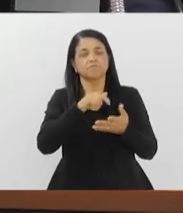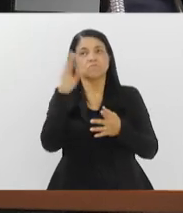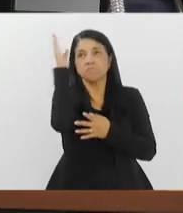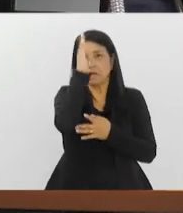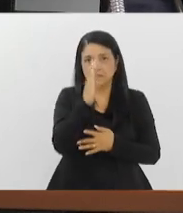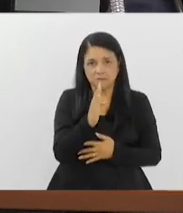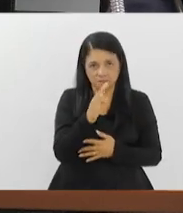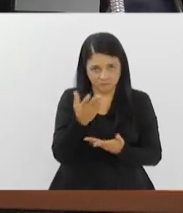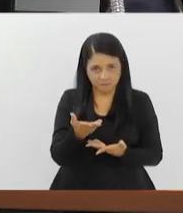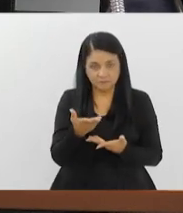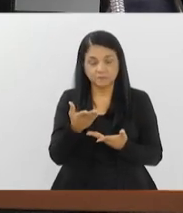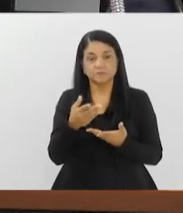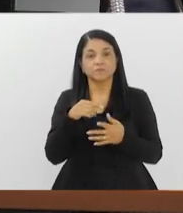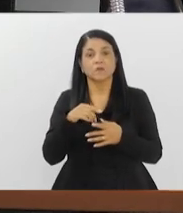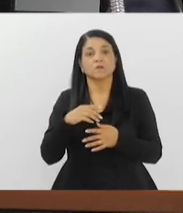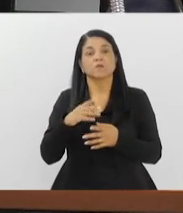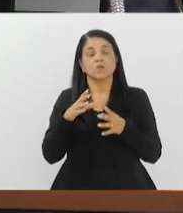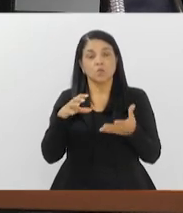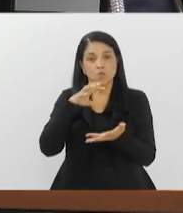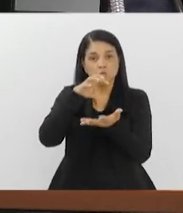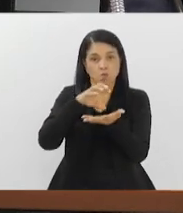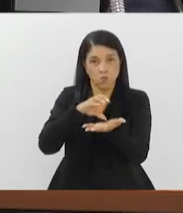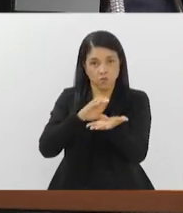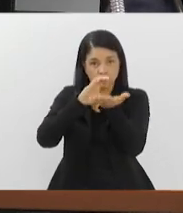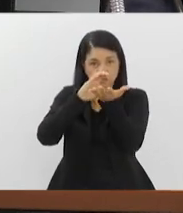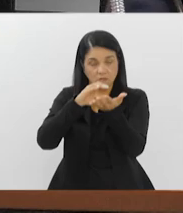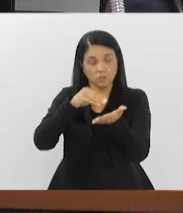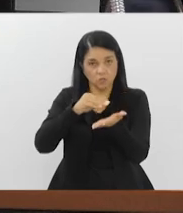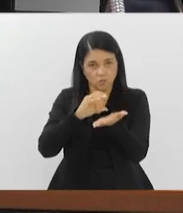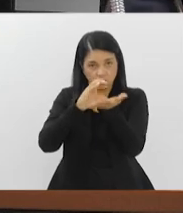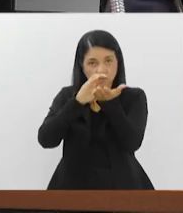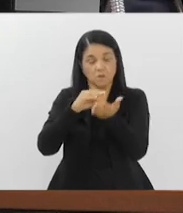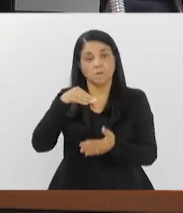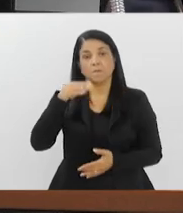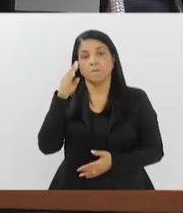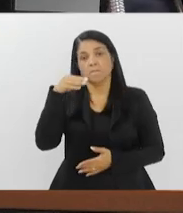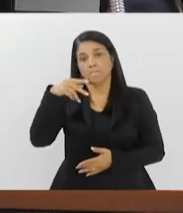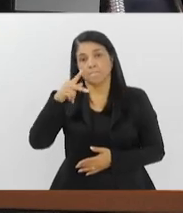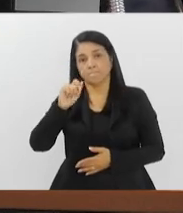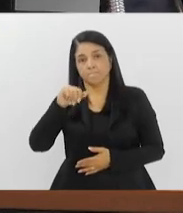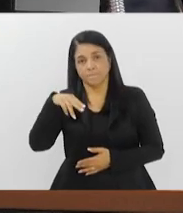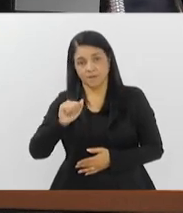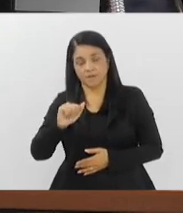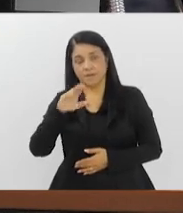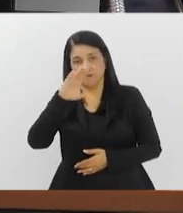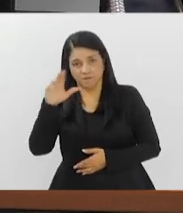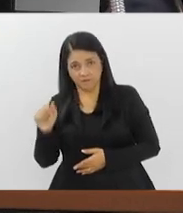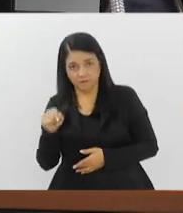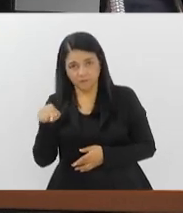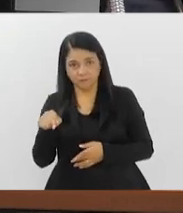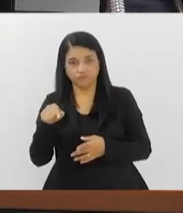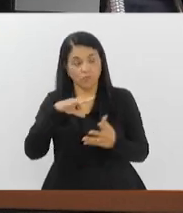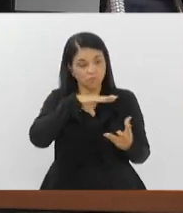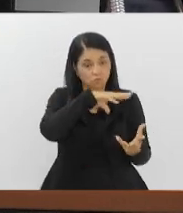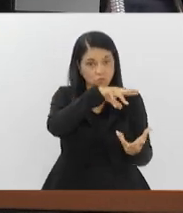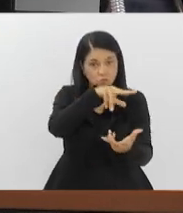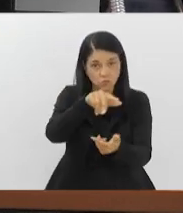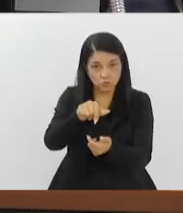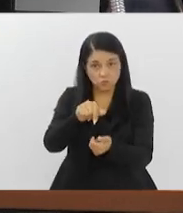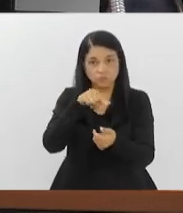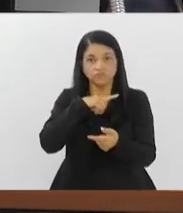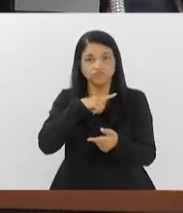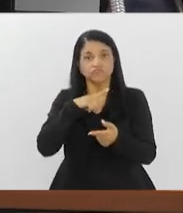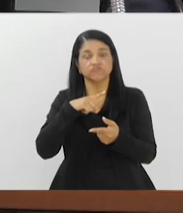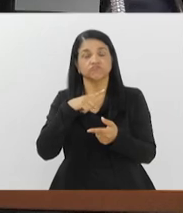Brasil. O Conselho Pan-Africano, ele é uma organização global que se destaca justamente com o